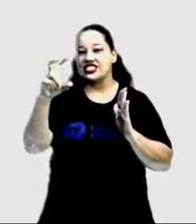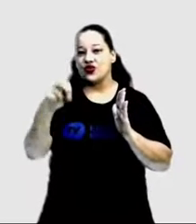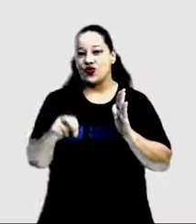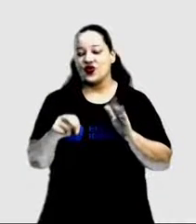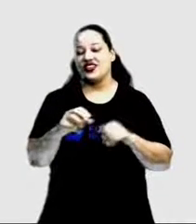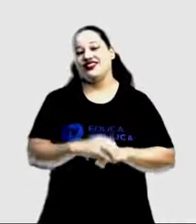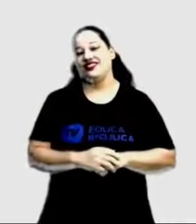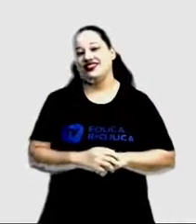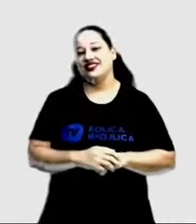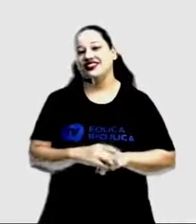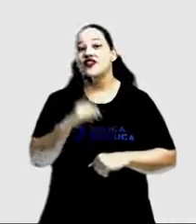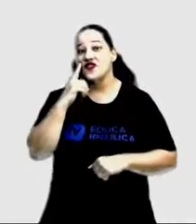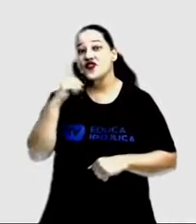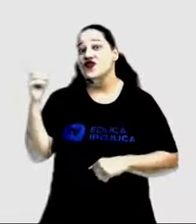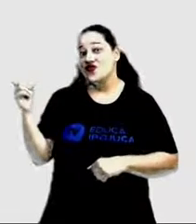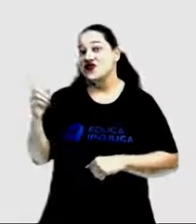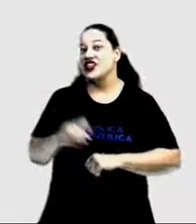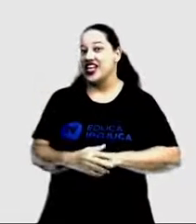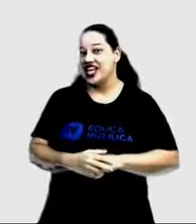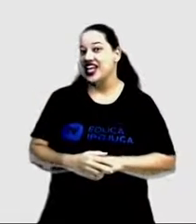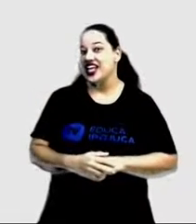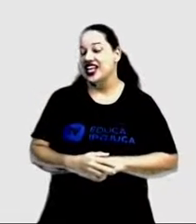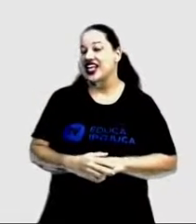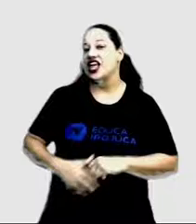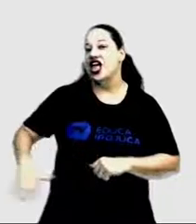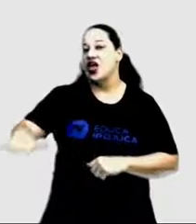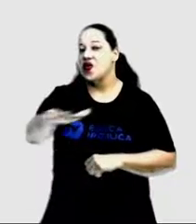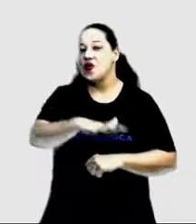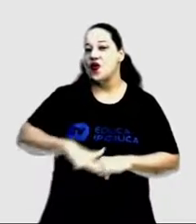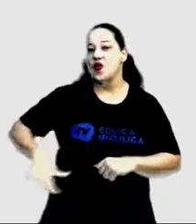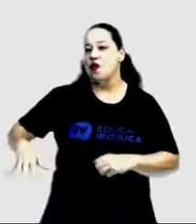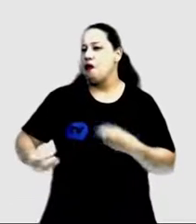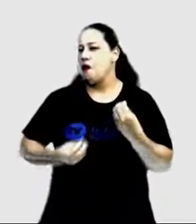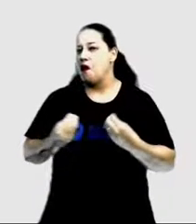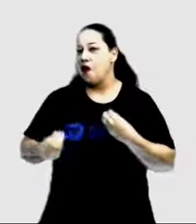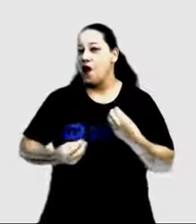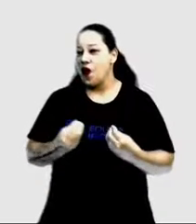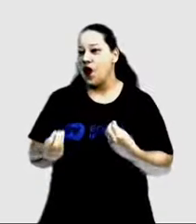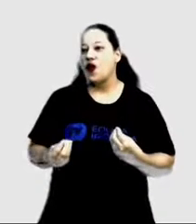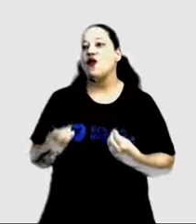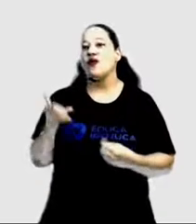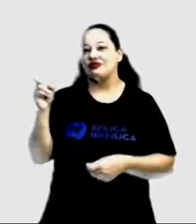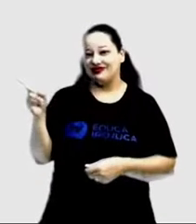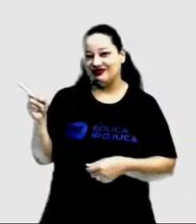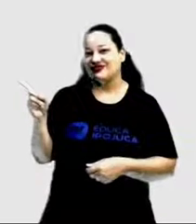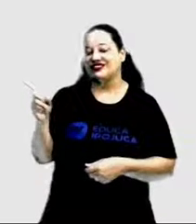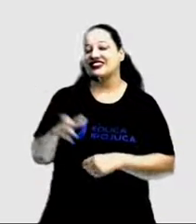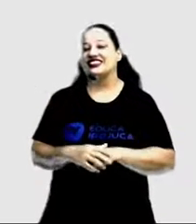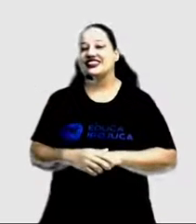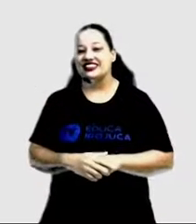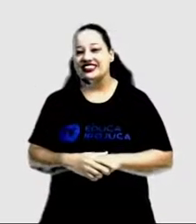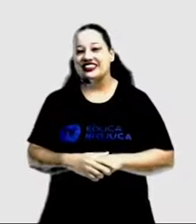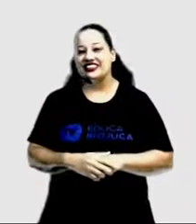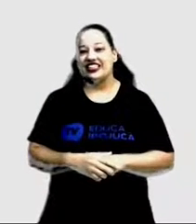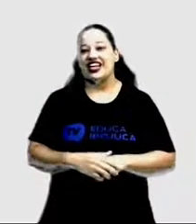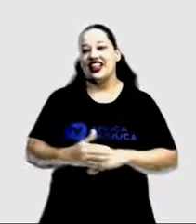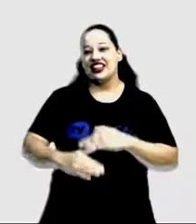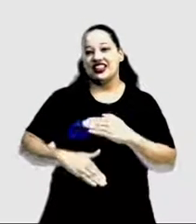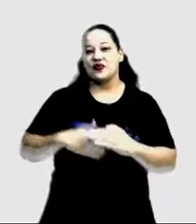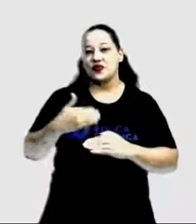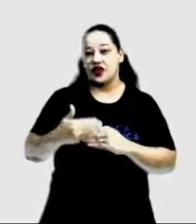Observem toda a estrutura daquela época que foi registrada e, como já vimos,